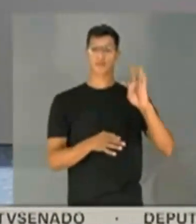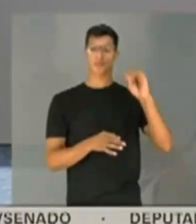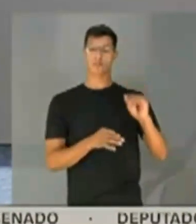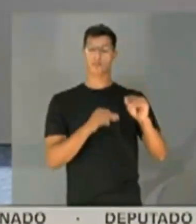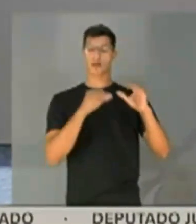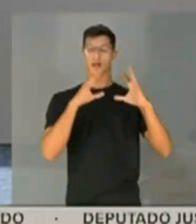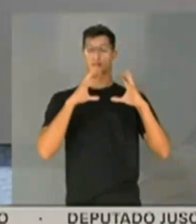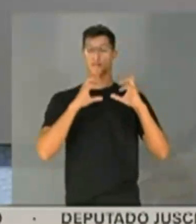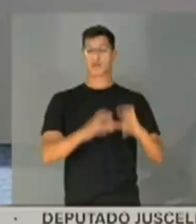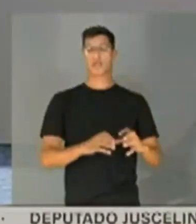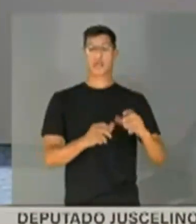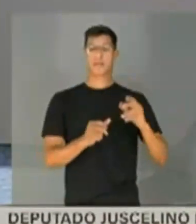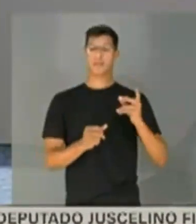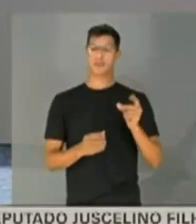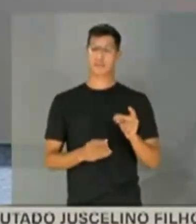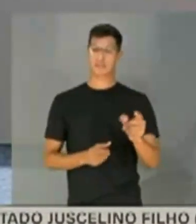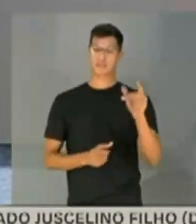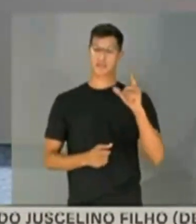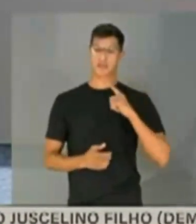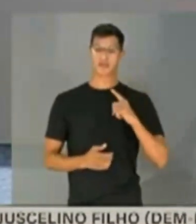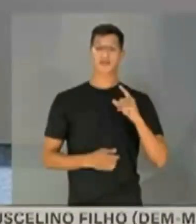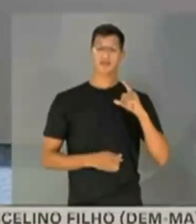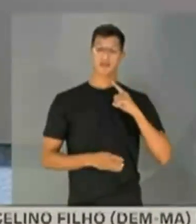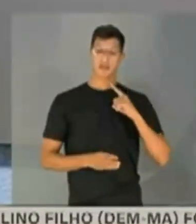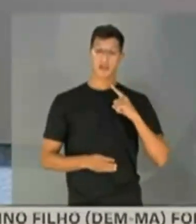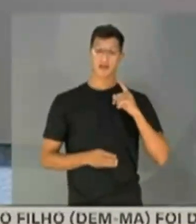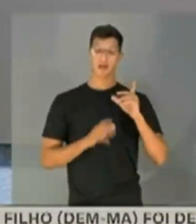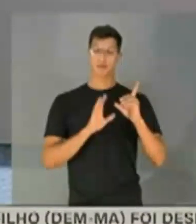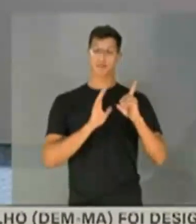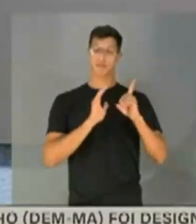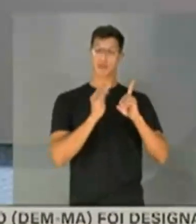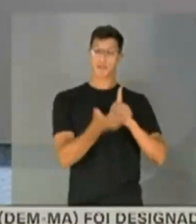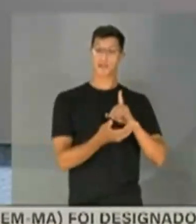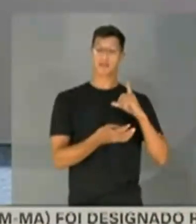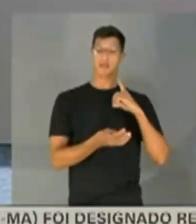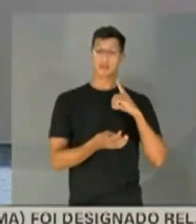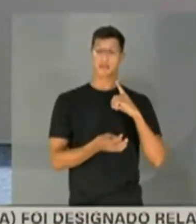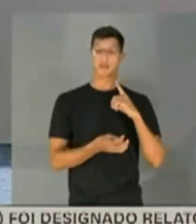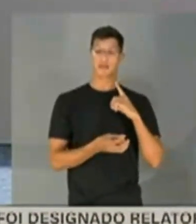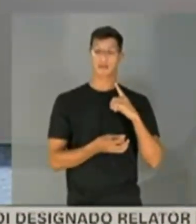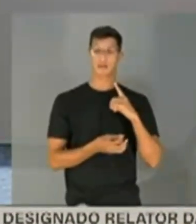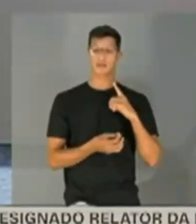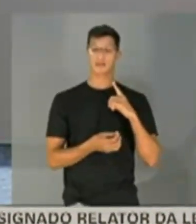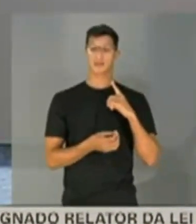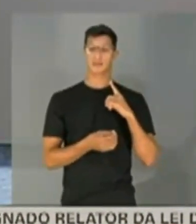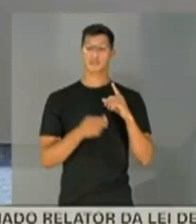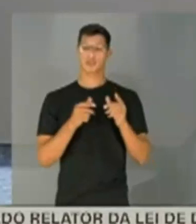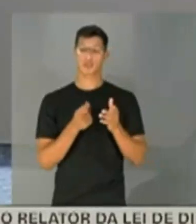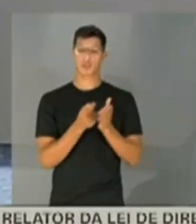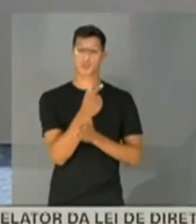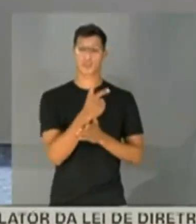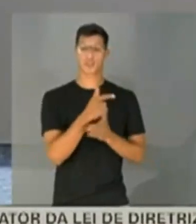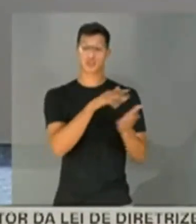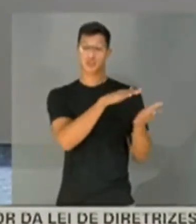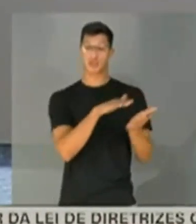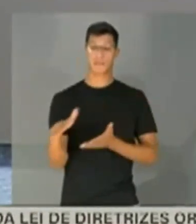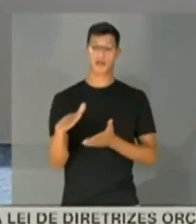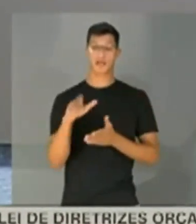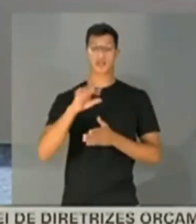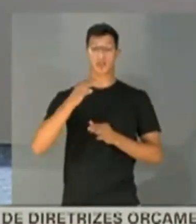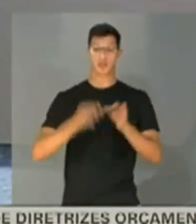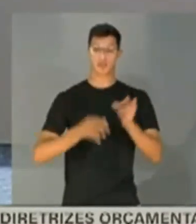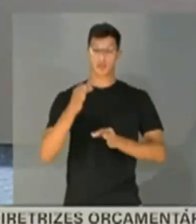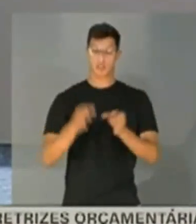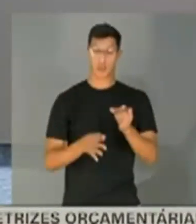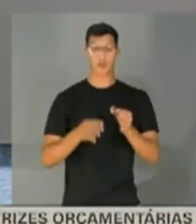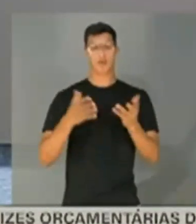polêmico e recorrente. Existia um departamento de aquisição de demanda, só para demanda